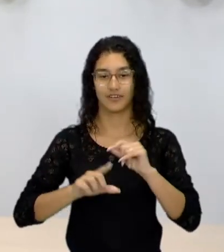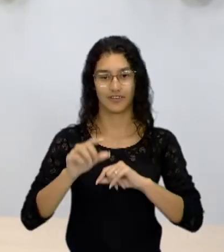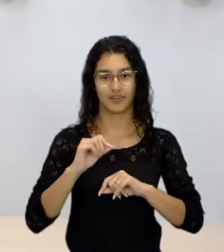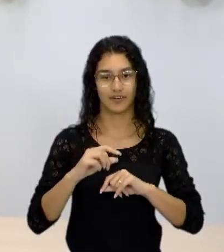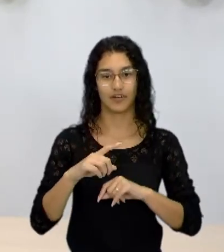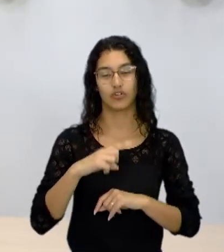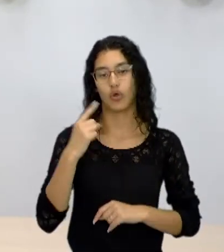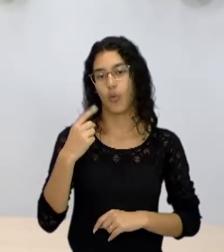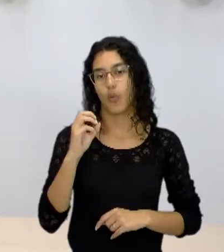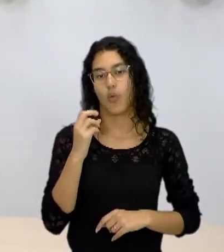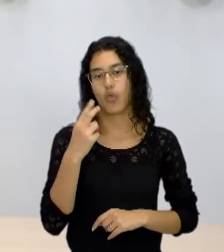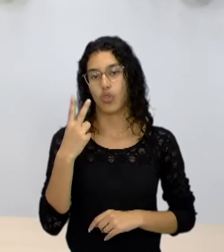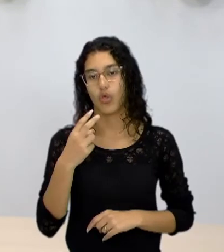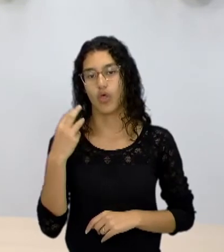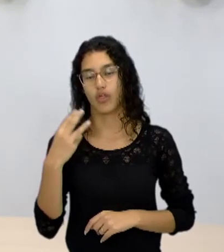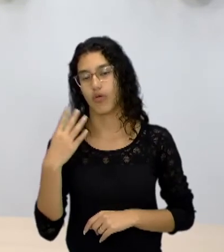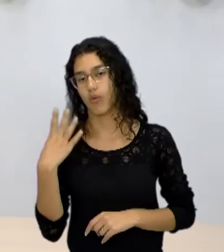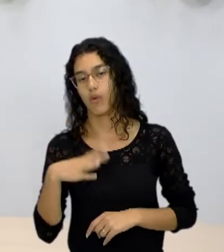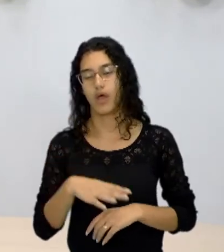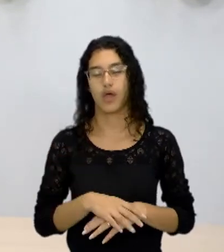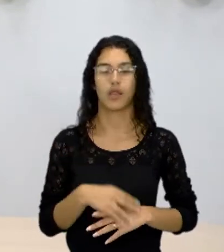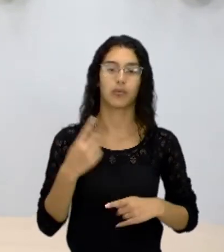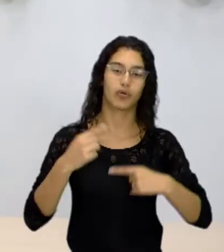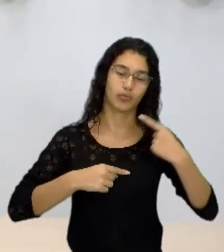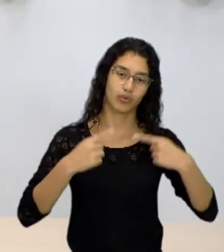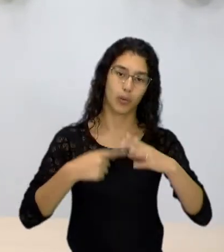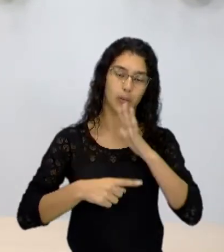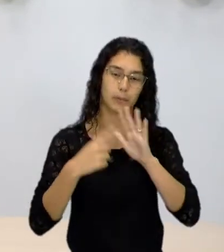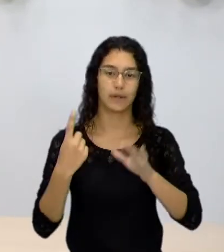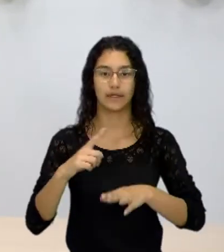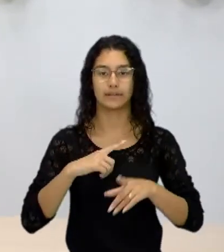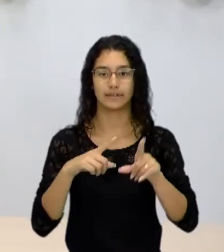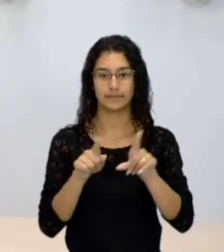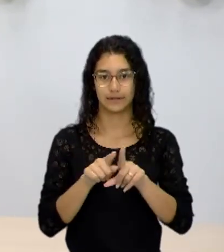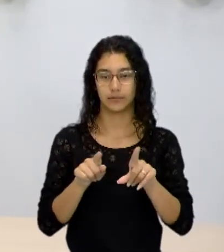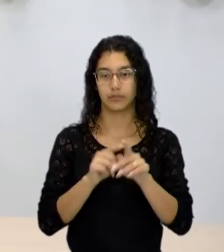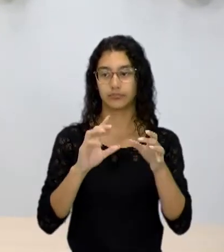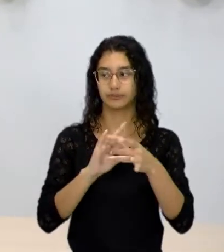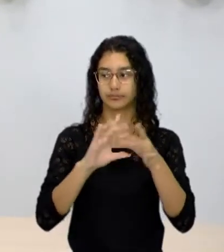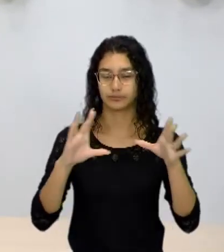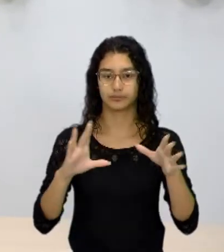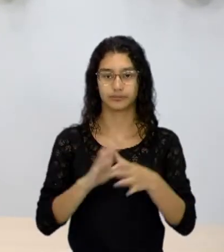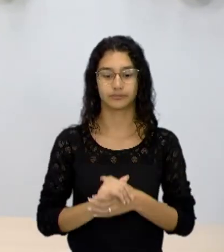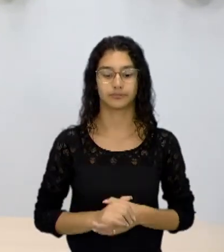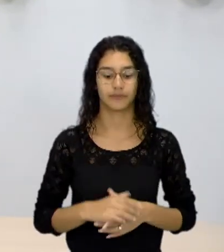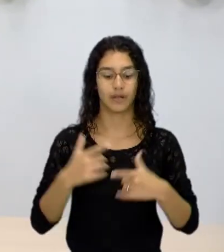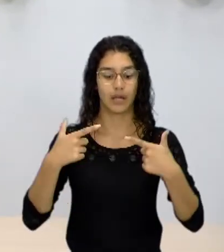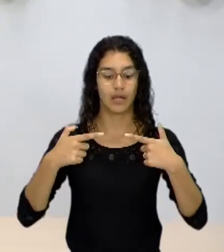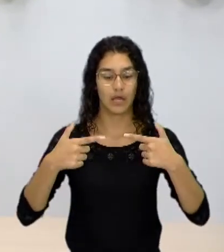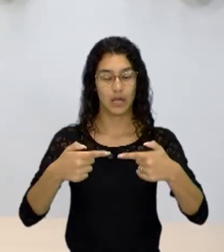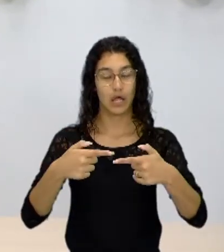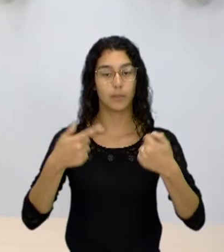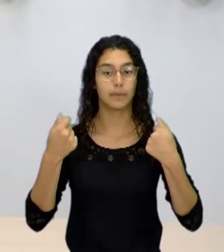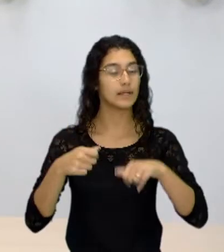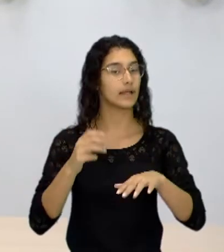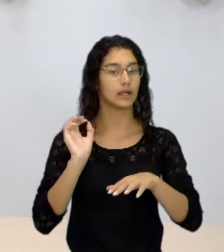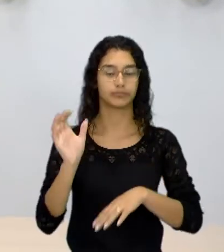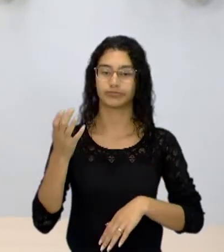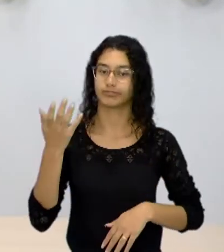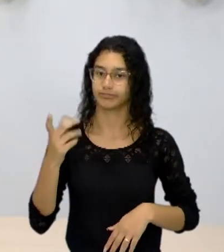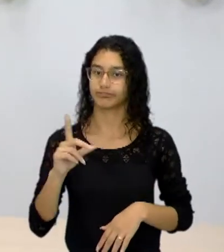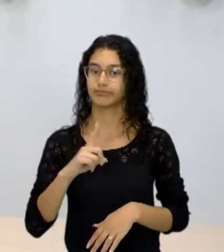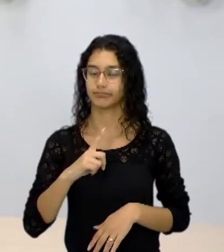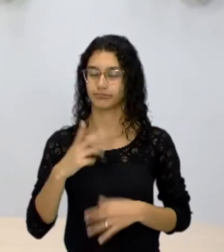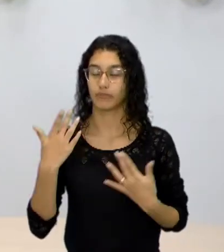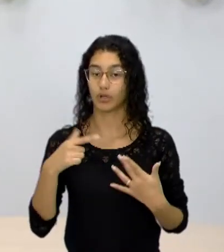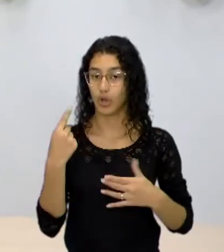3 ou 4 que não sofrem nada. Então é uma discussão, é a primeira discussão que eu acho que tem que ser aberta, né? Guerra não deveria existir mais, a gente está